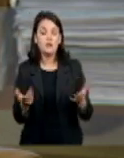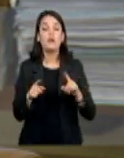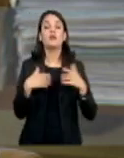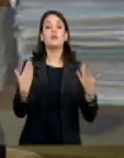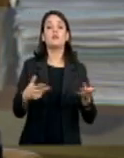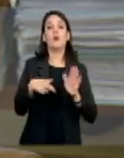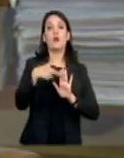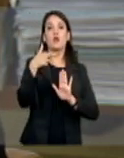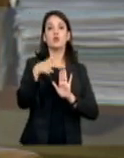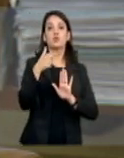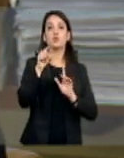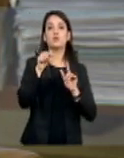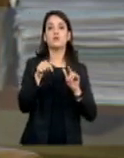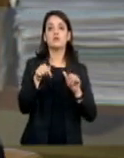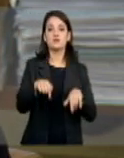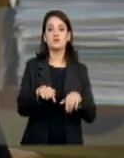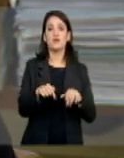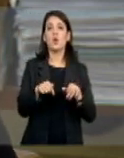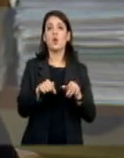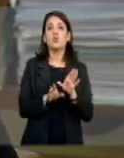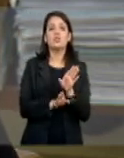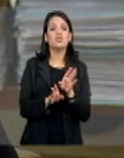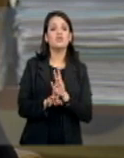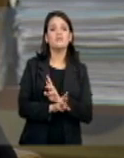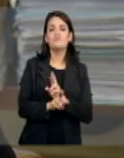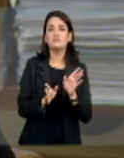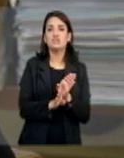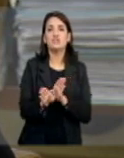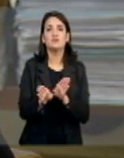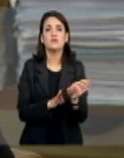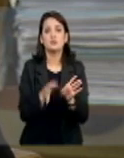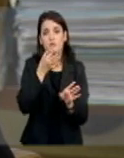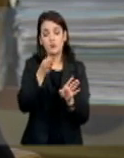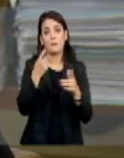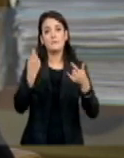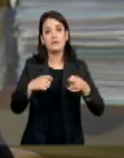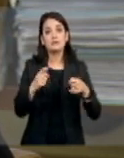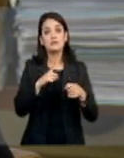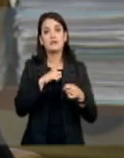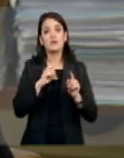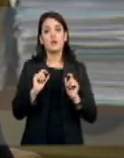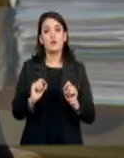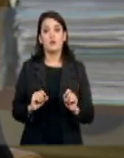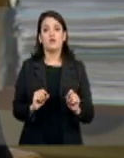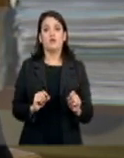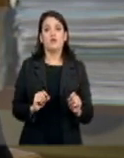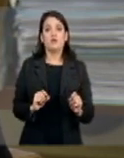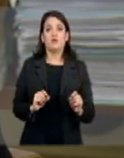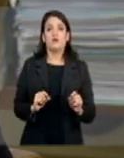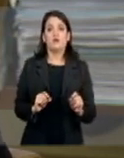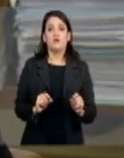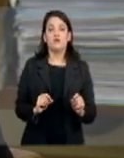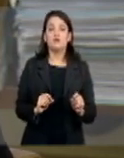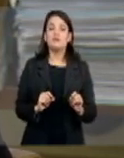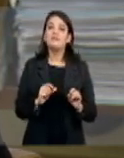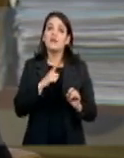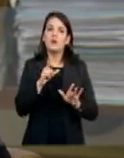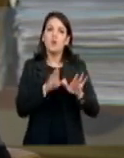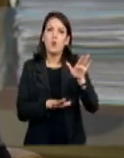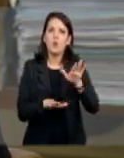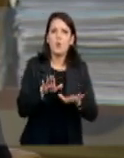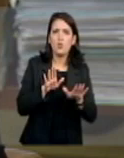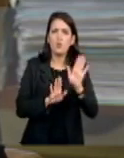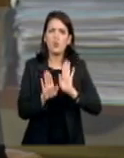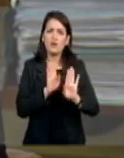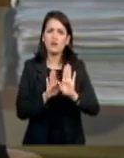desse estado de antagonismo deverá constituir o objeto é pertinente juízo de ponderação a ser